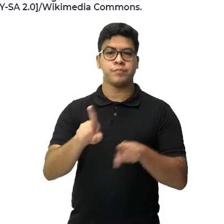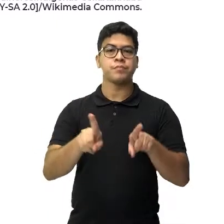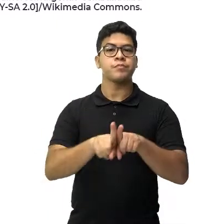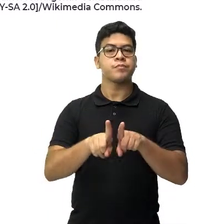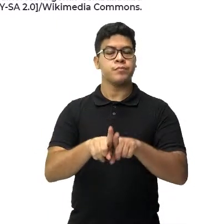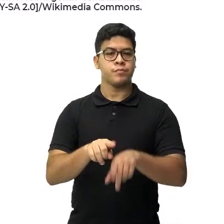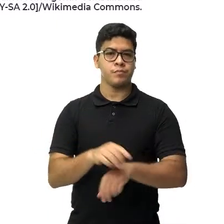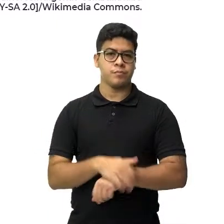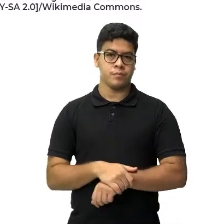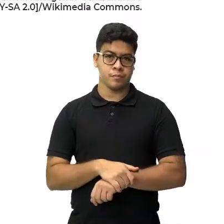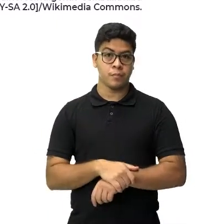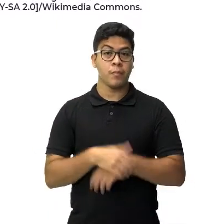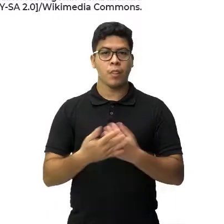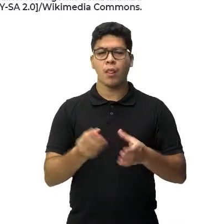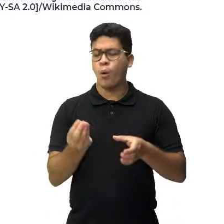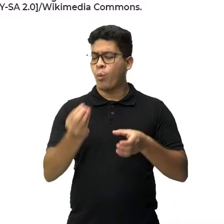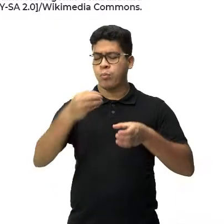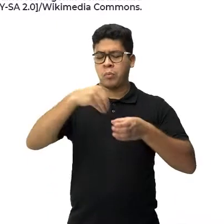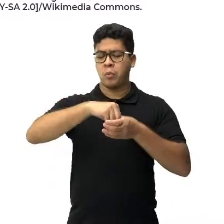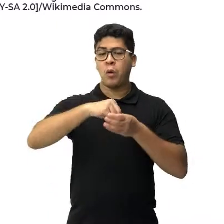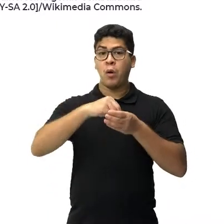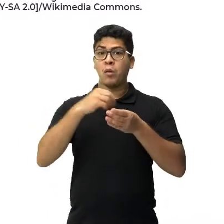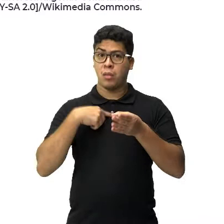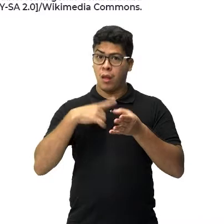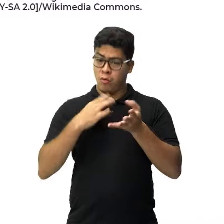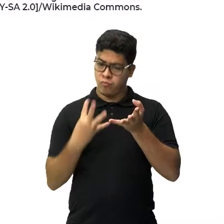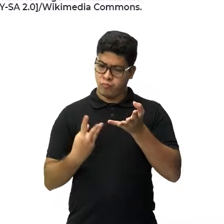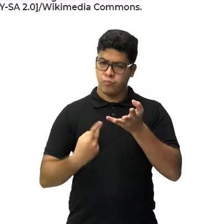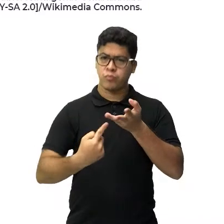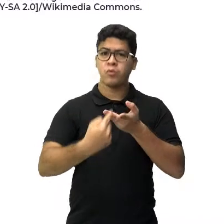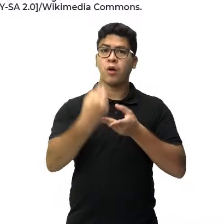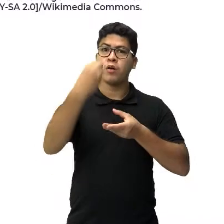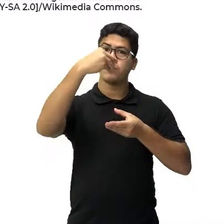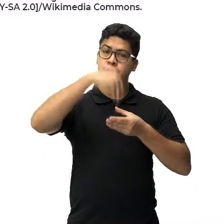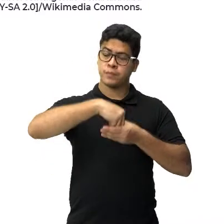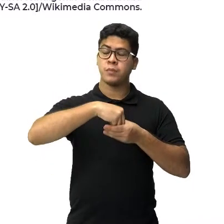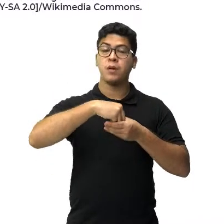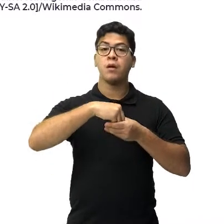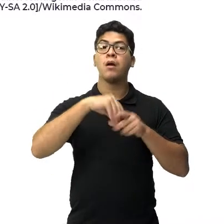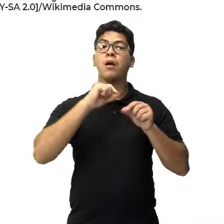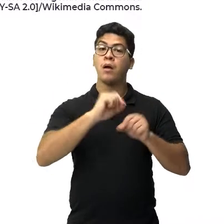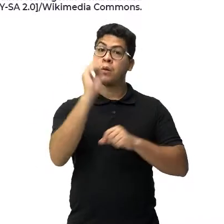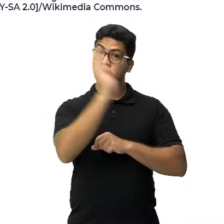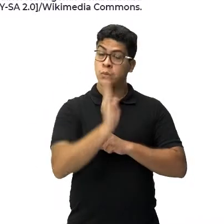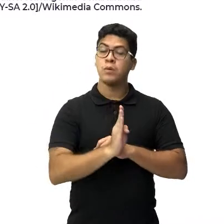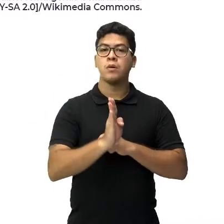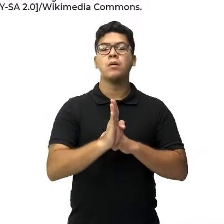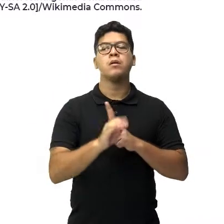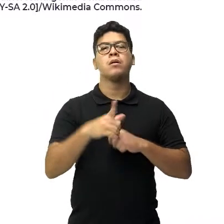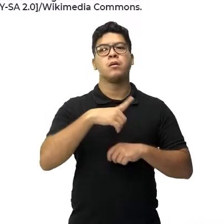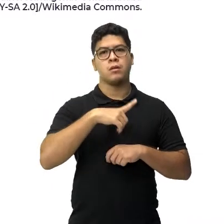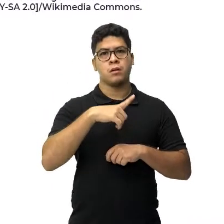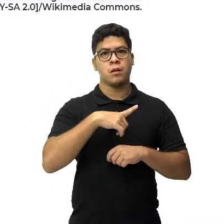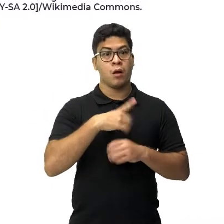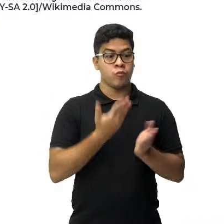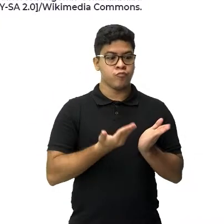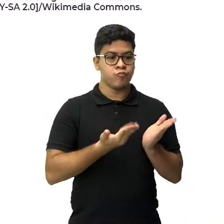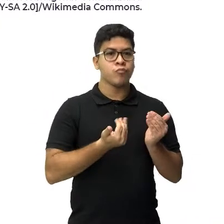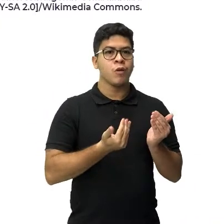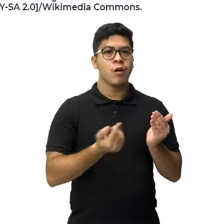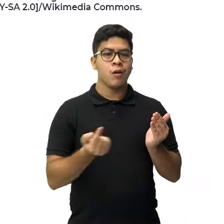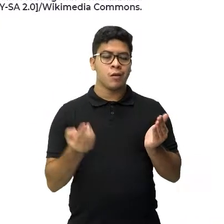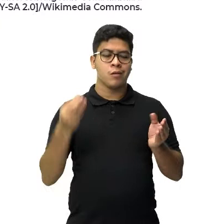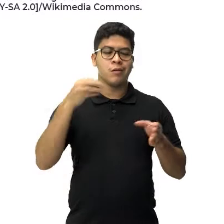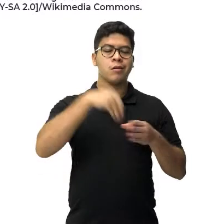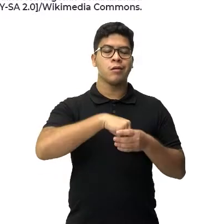conjunto da população brasileira que vive na zona rural, e dentro dessa população nós vamos trabalhar da juventude, né? A